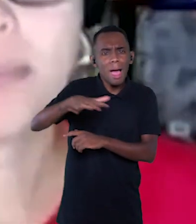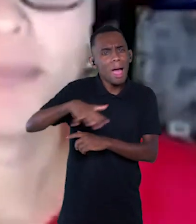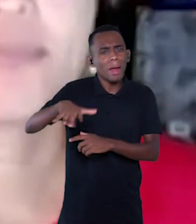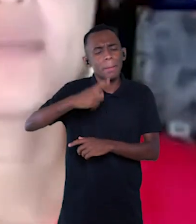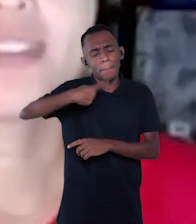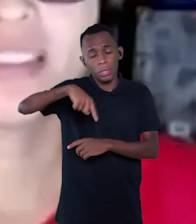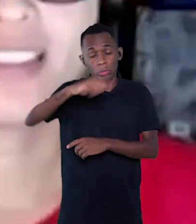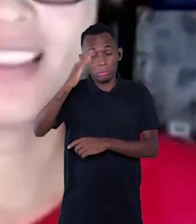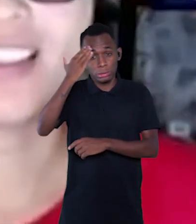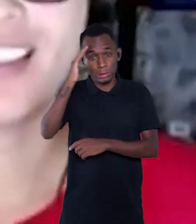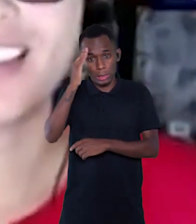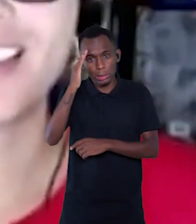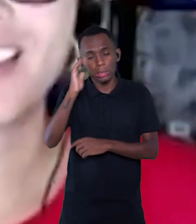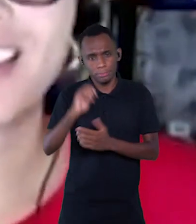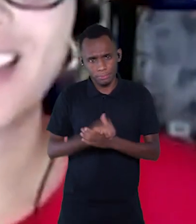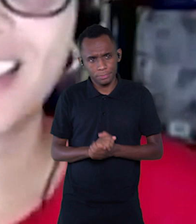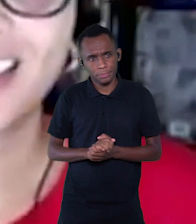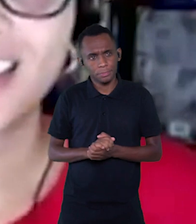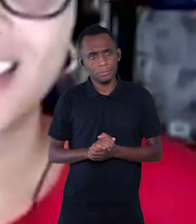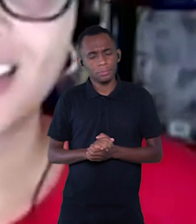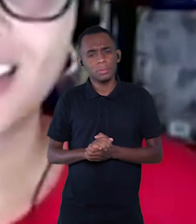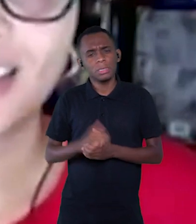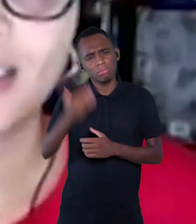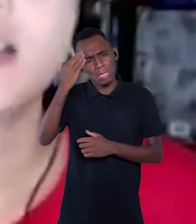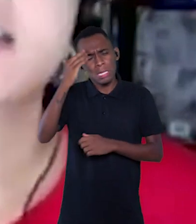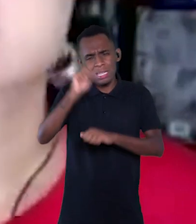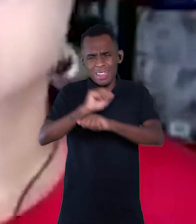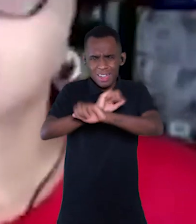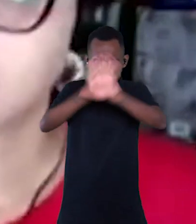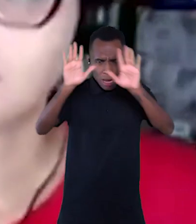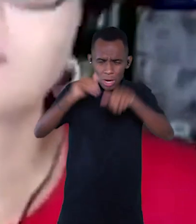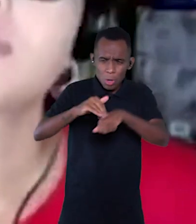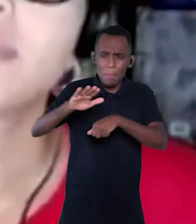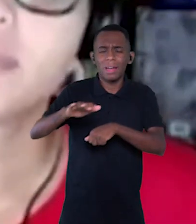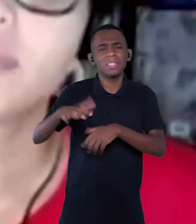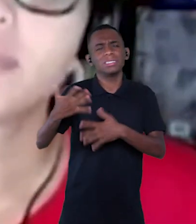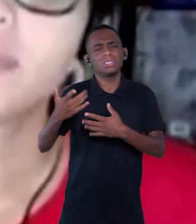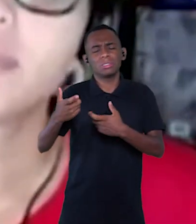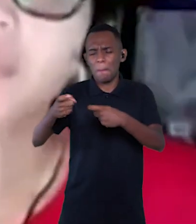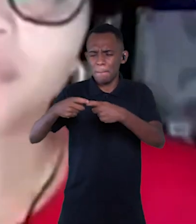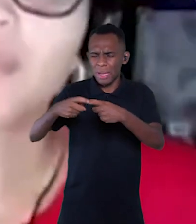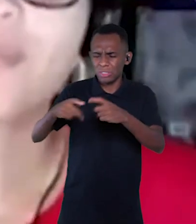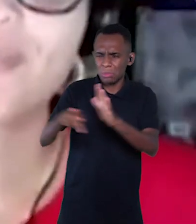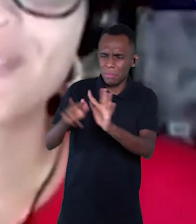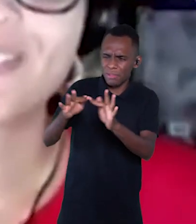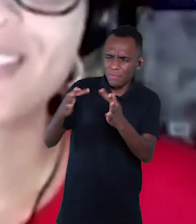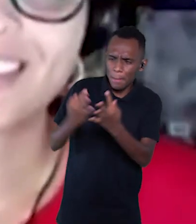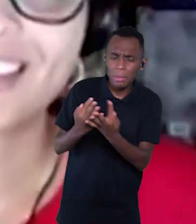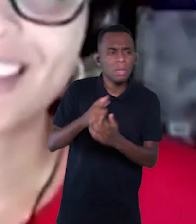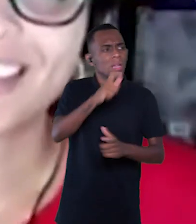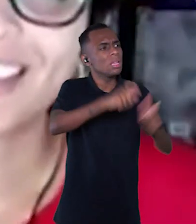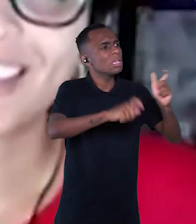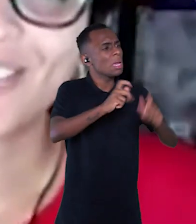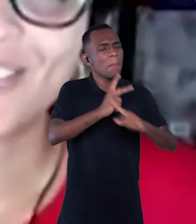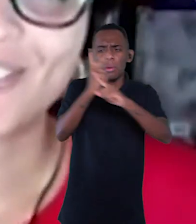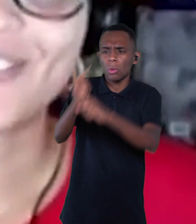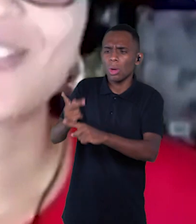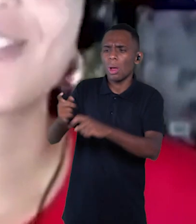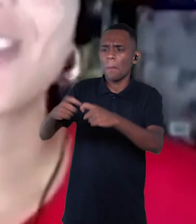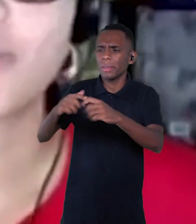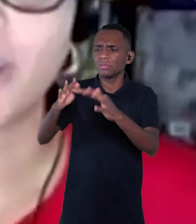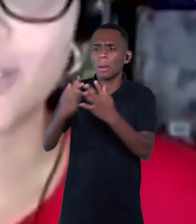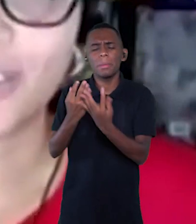assim, para a gente ficar mais esclarecido do que é o médico de família, quem que pode procurar um médico de família,